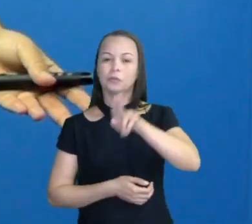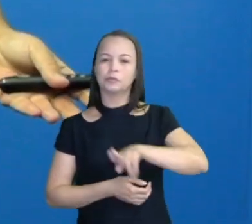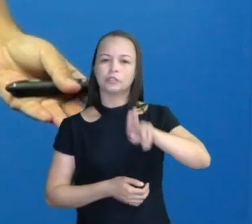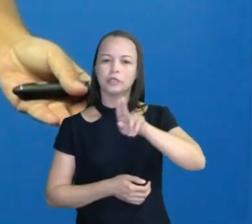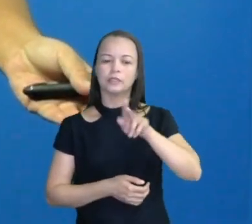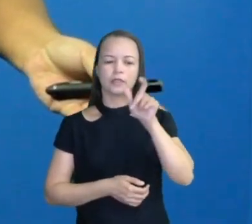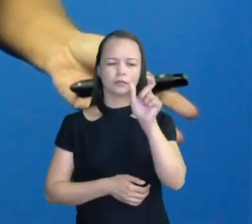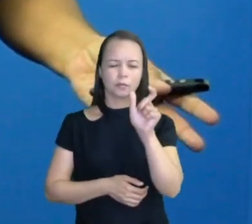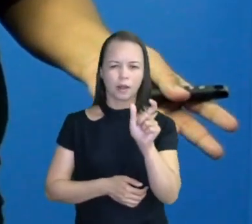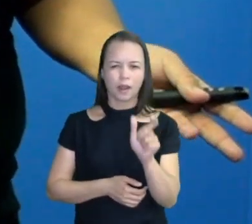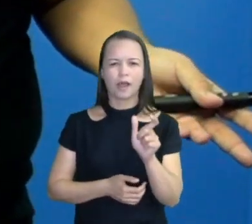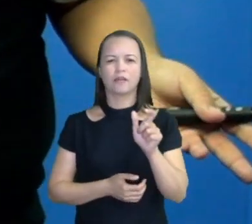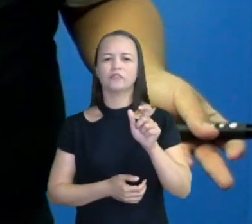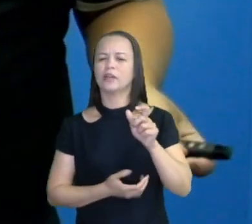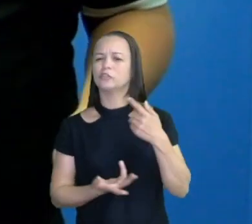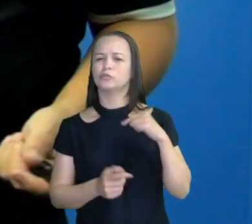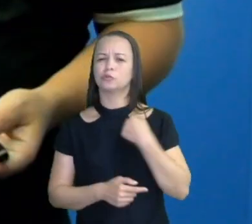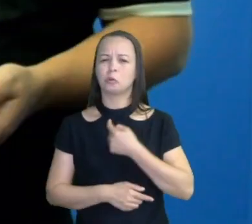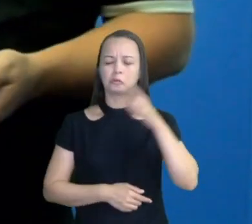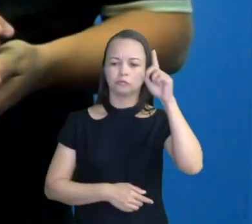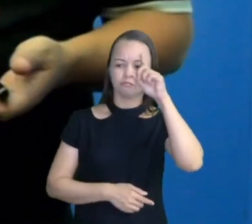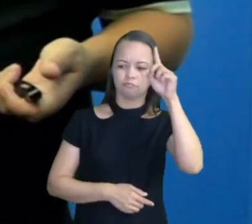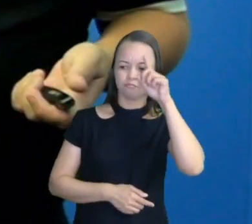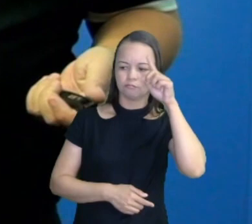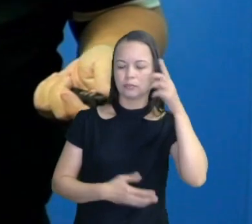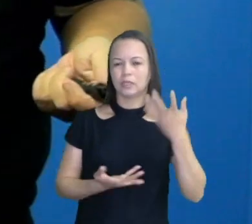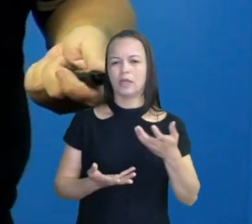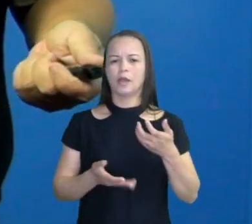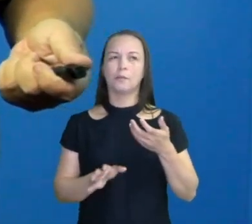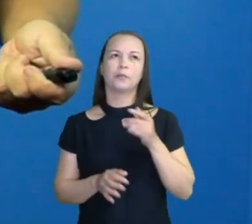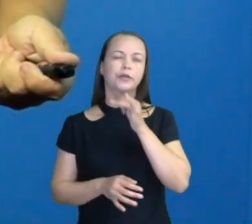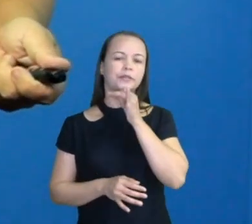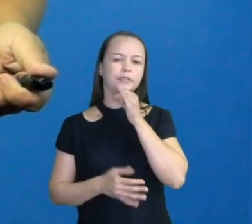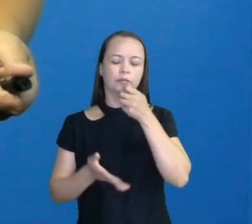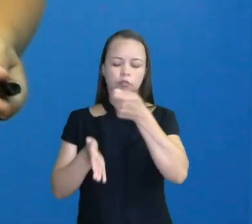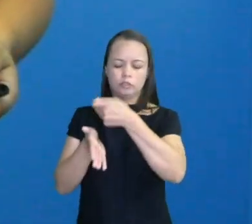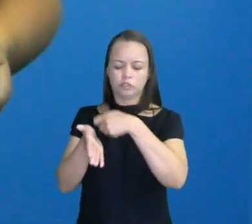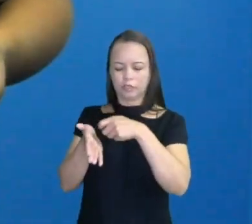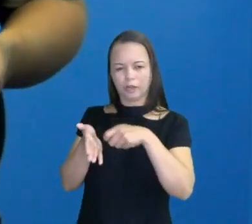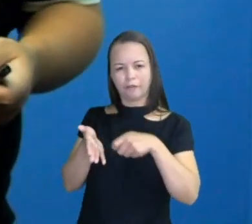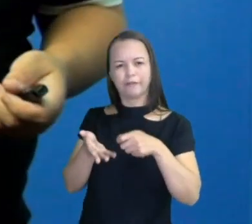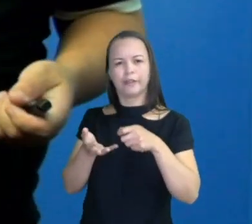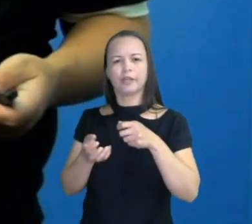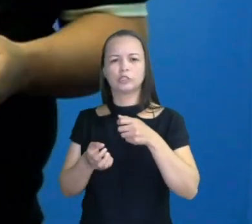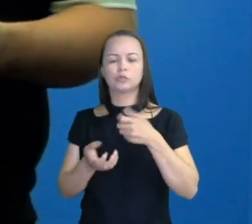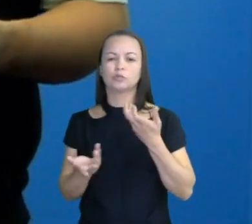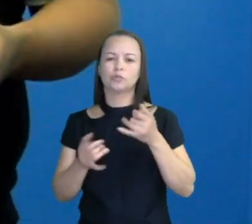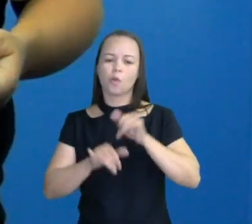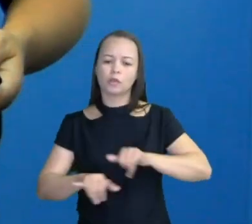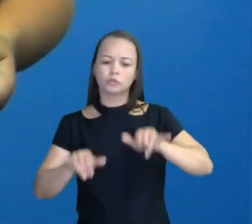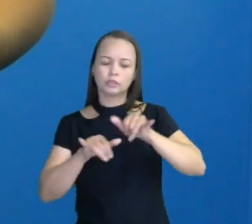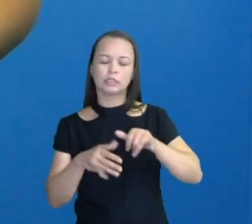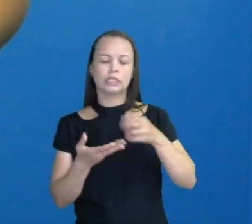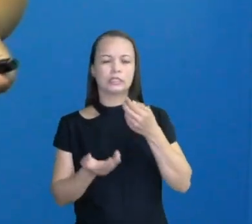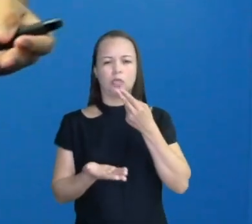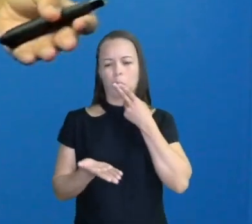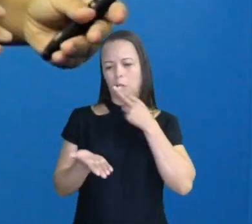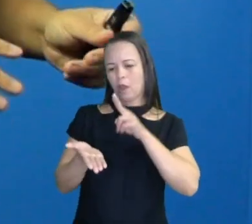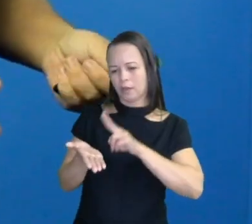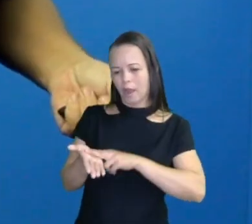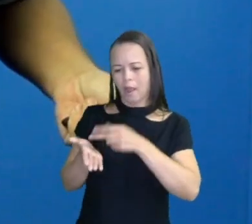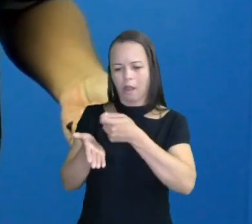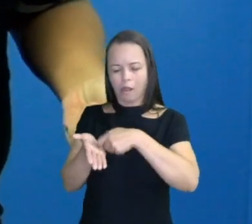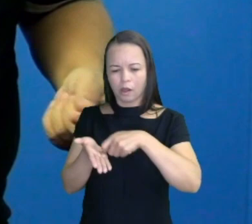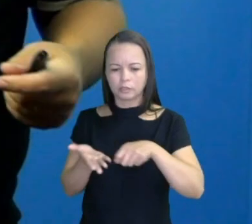palavras convencionais que a gente utiliza no dia a dia. Eu estou lá escrevendo uma notícia, eu estou lá escrevendo uma carta,